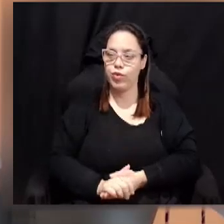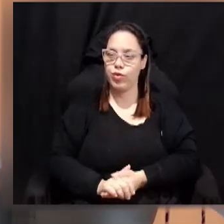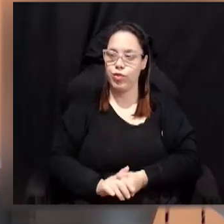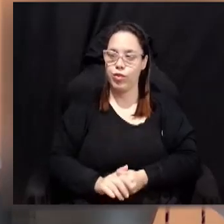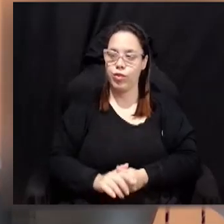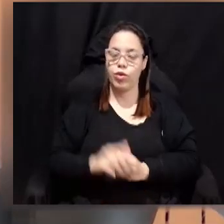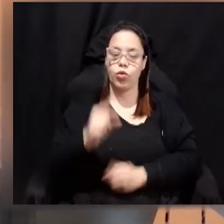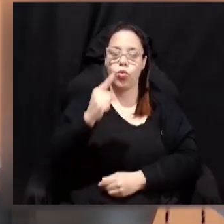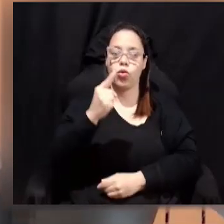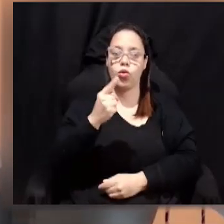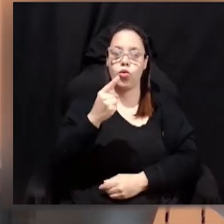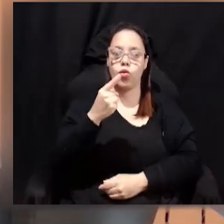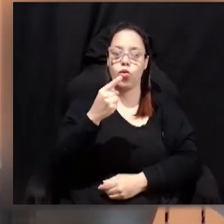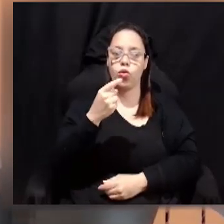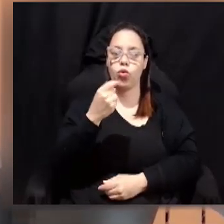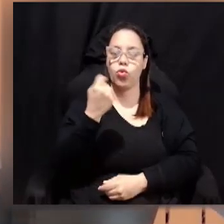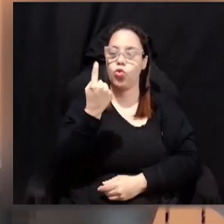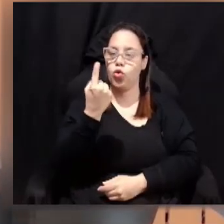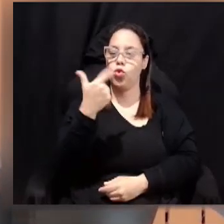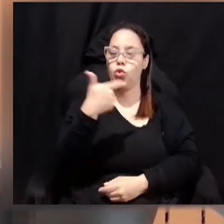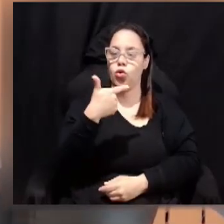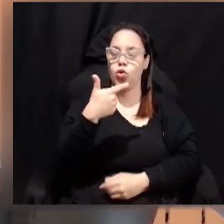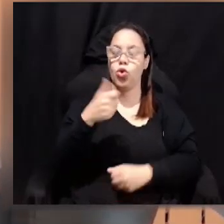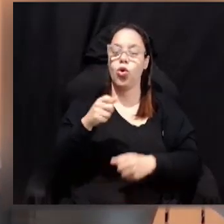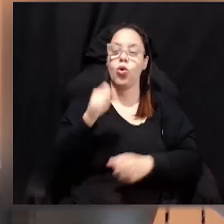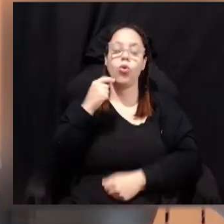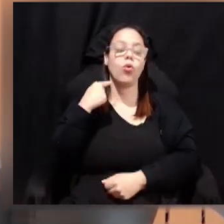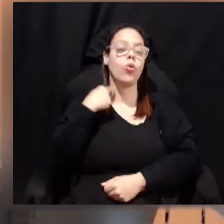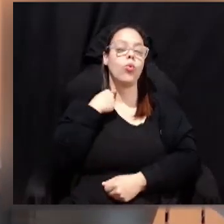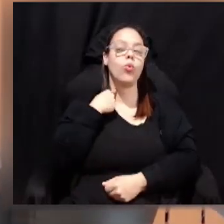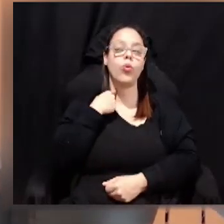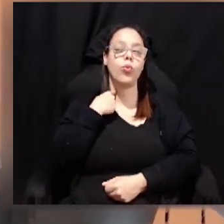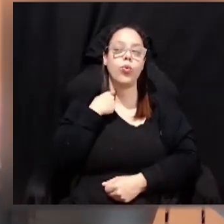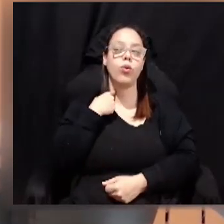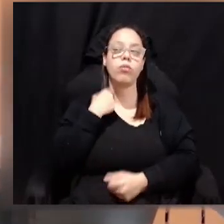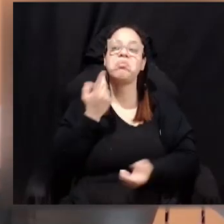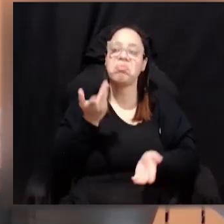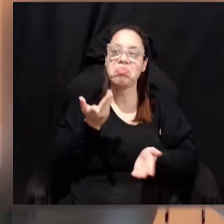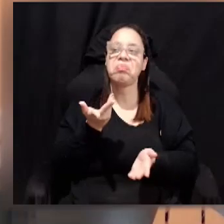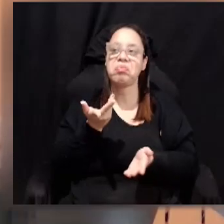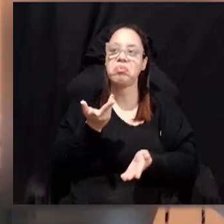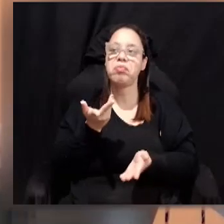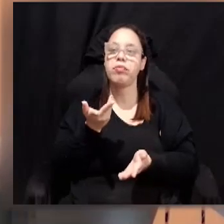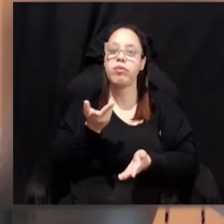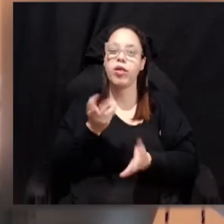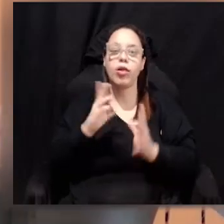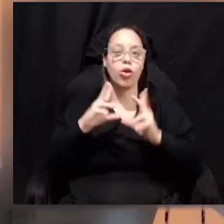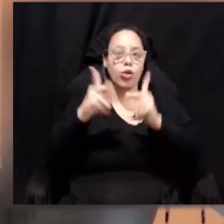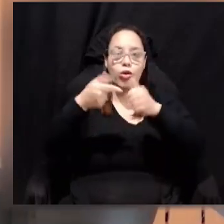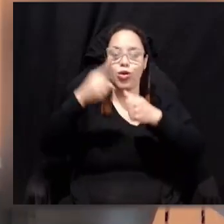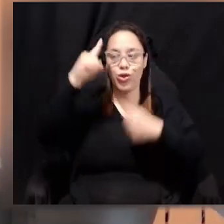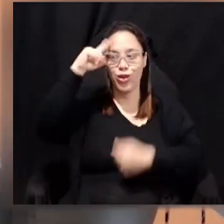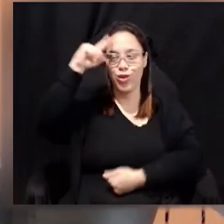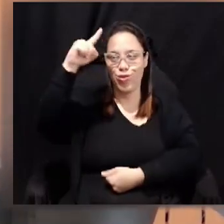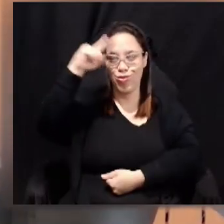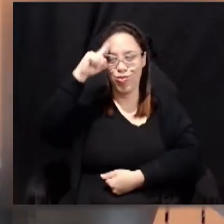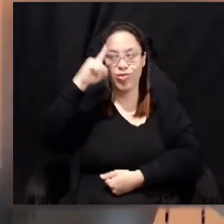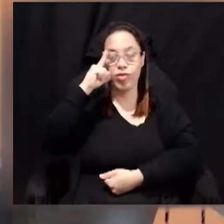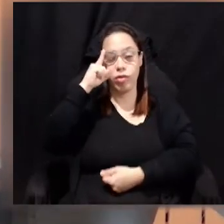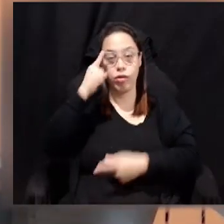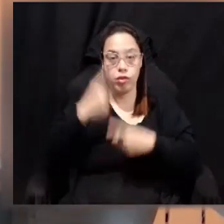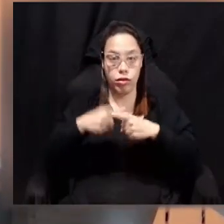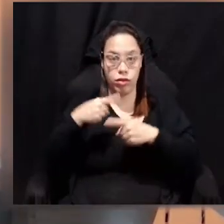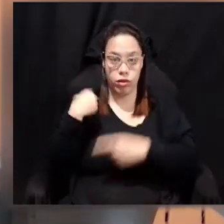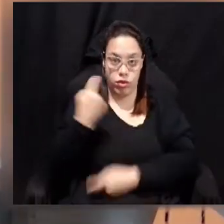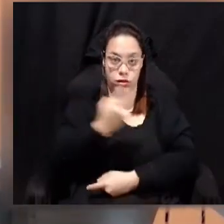maio. Mas homenagear os profissionais de enfermagem, sem dúvida nenhuma, deve ser todos os dias, porque nós deixamos